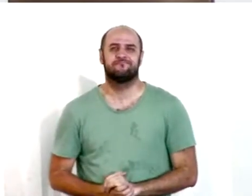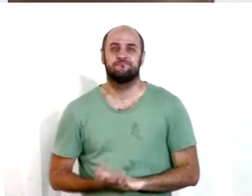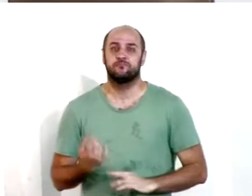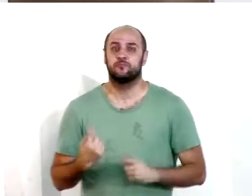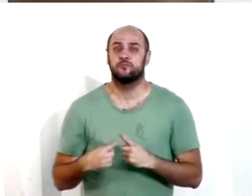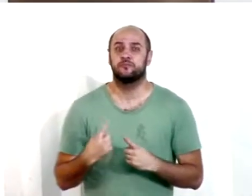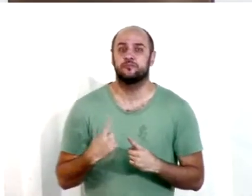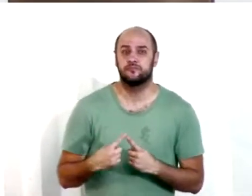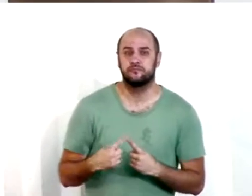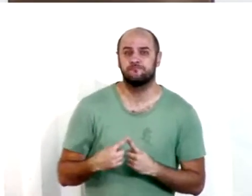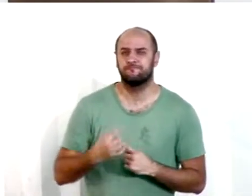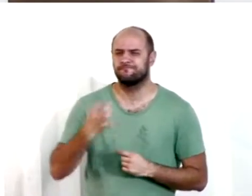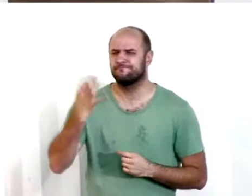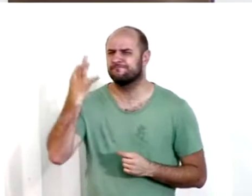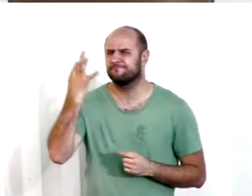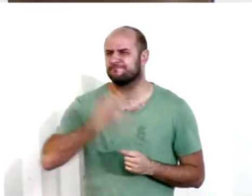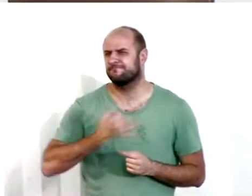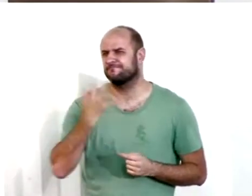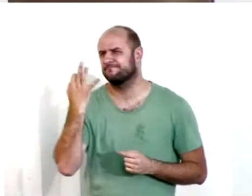Porque são certezas